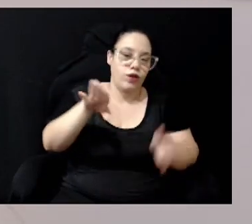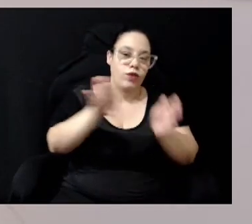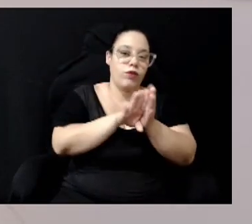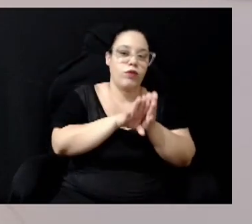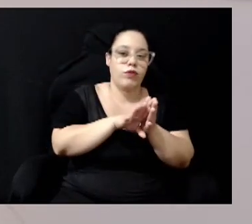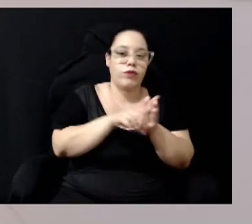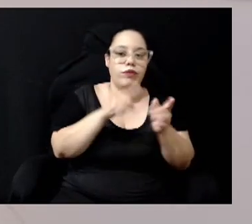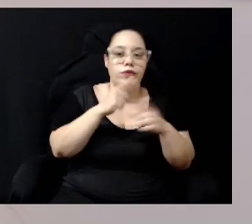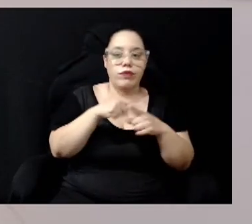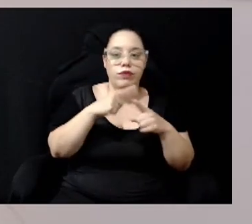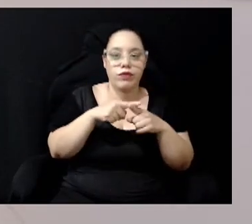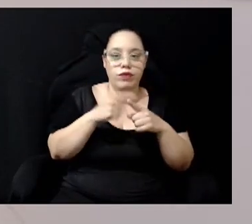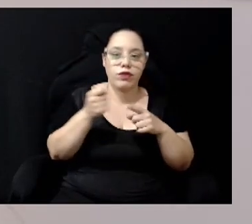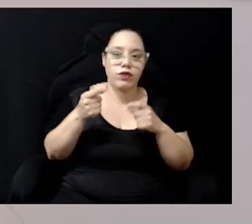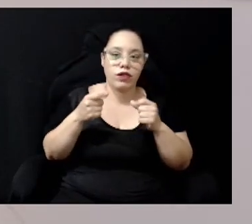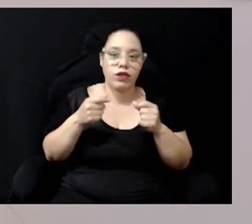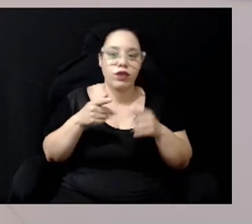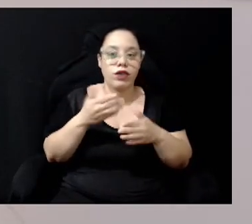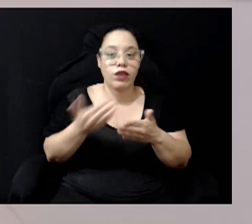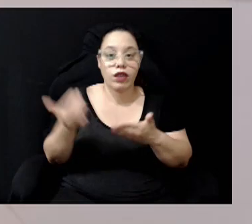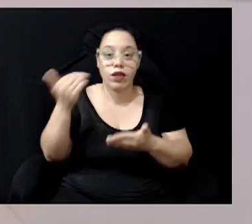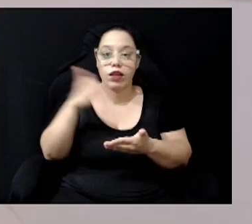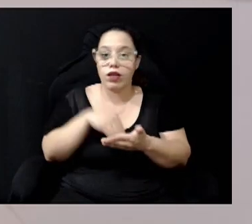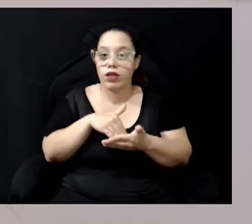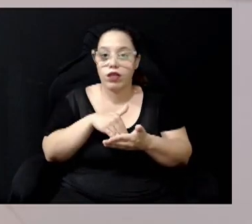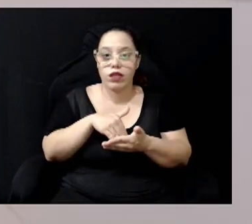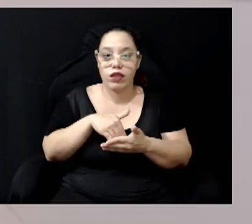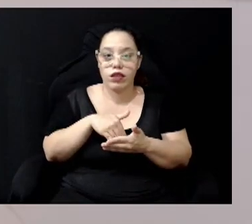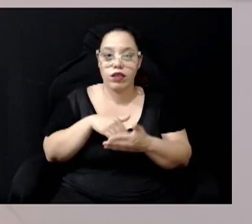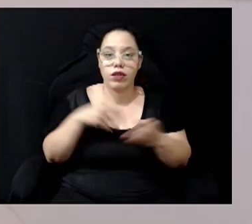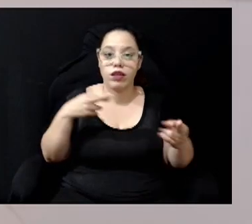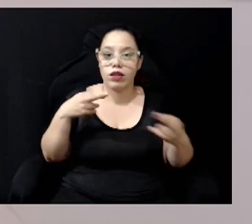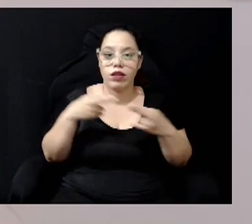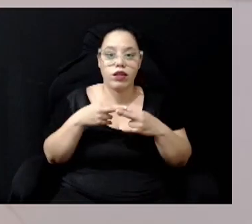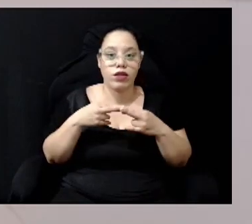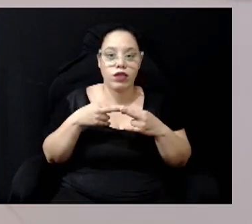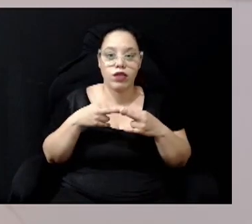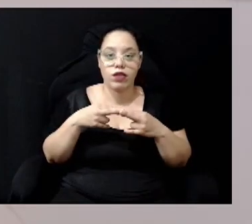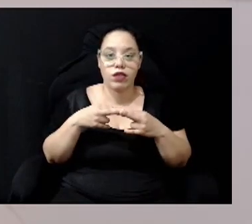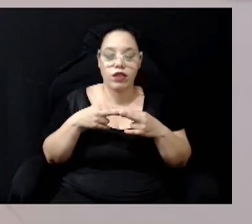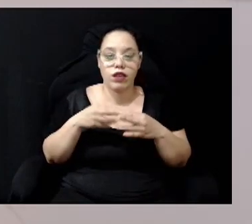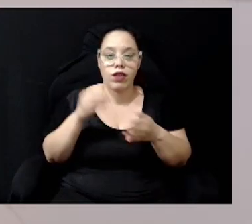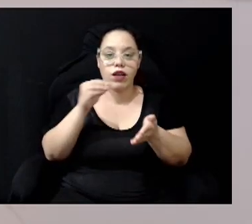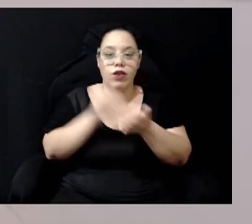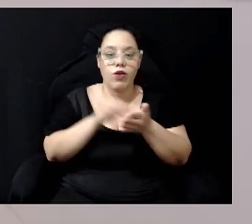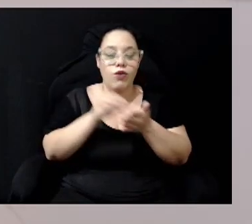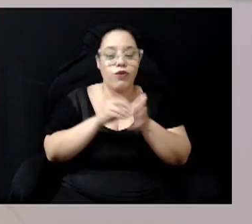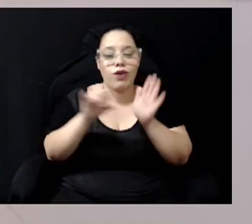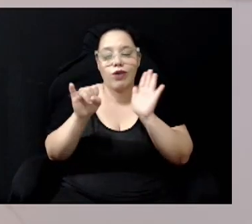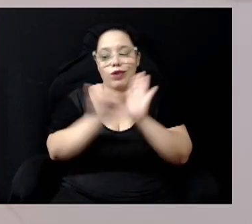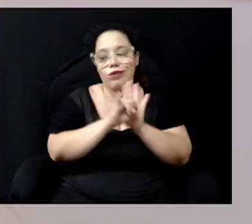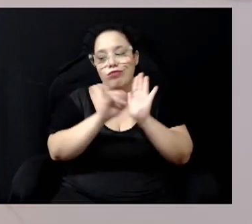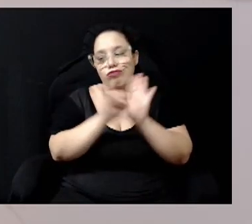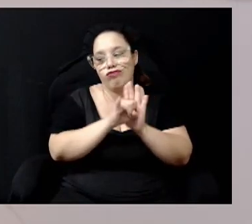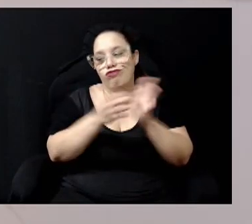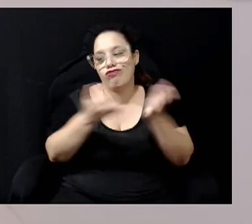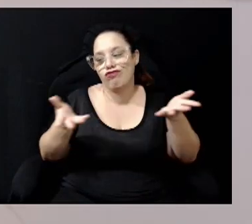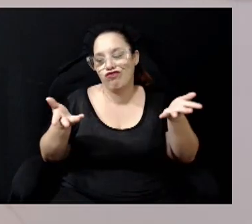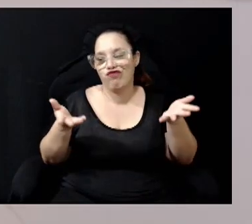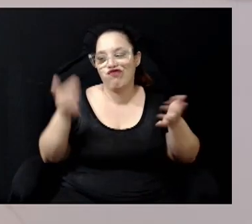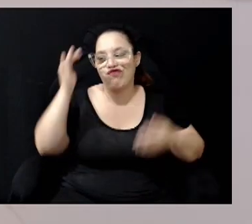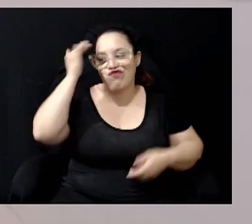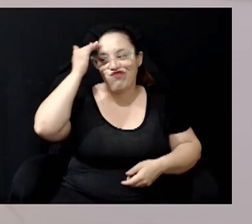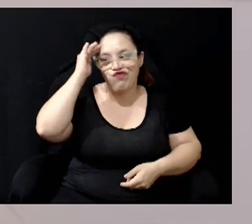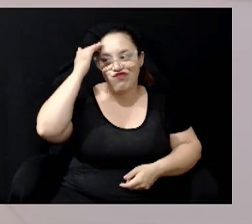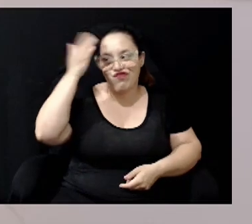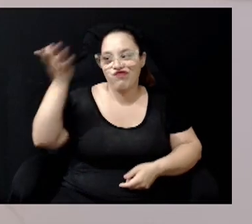questões que eles estão trazendo estão relacionadas simplesmente com uma falta de identidade, entende? Então, eles